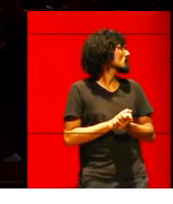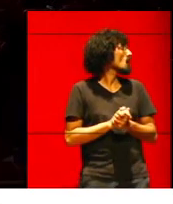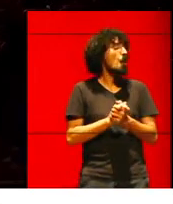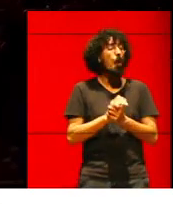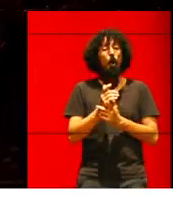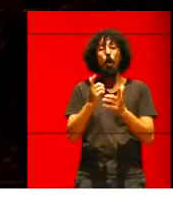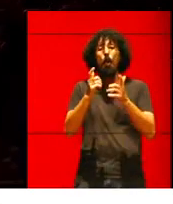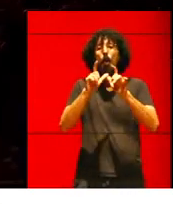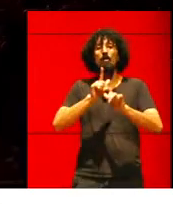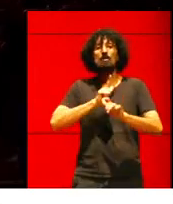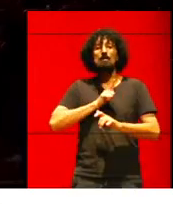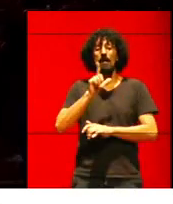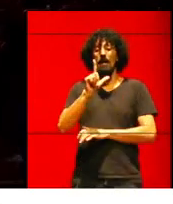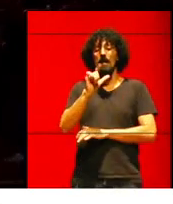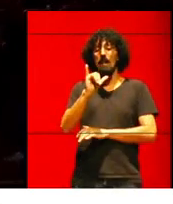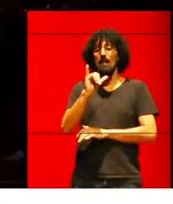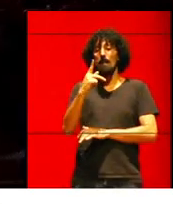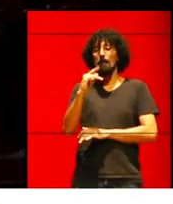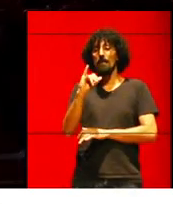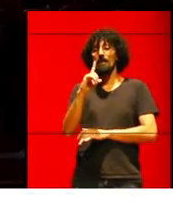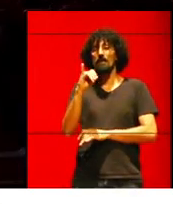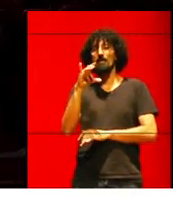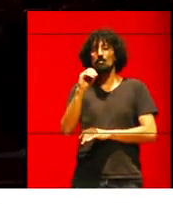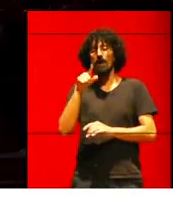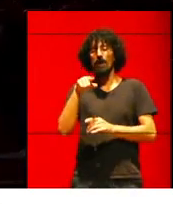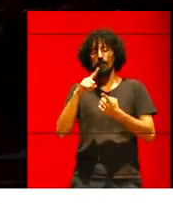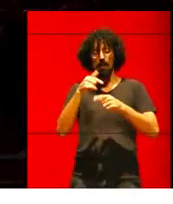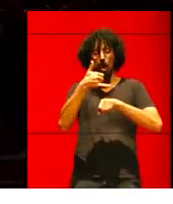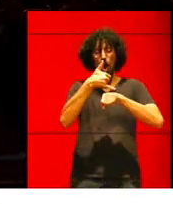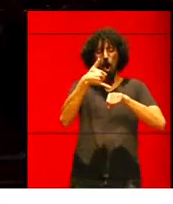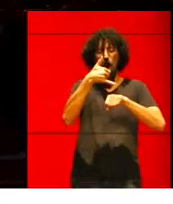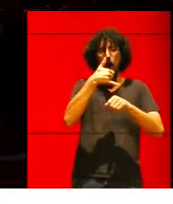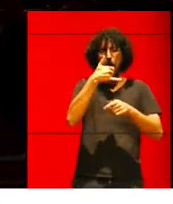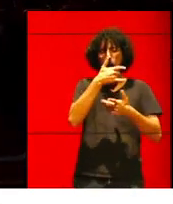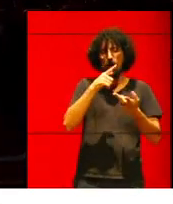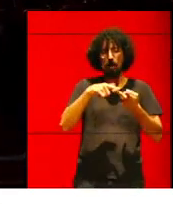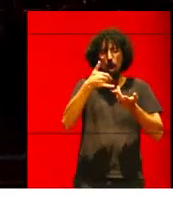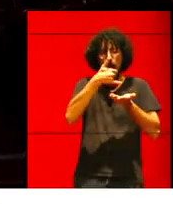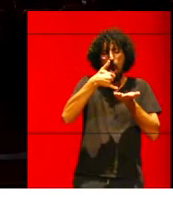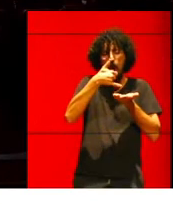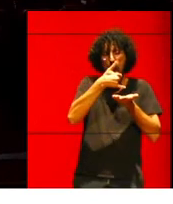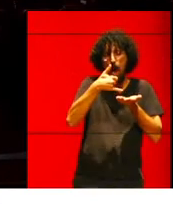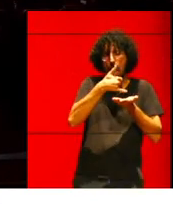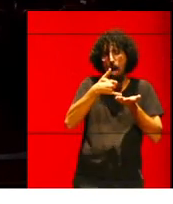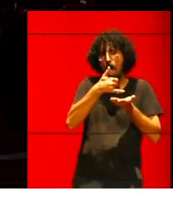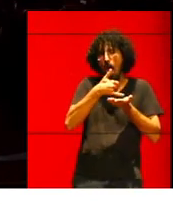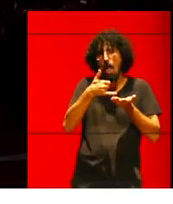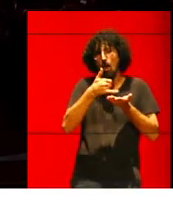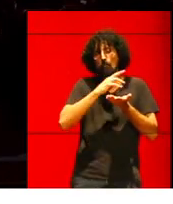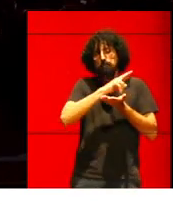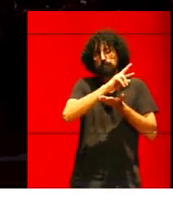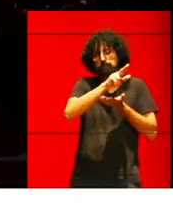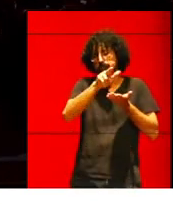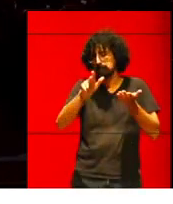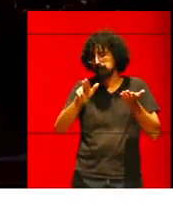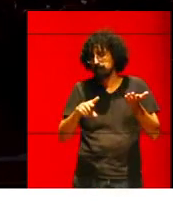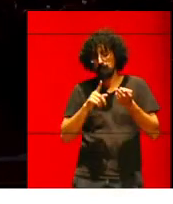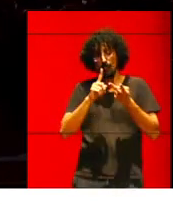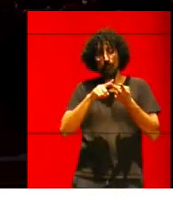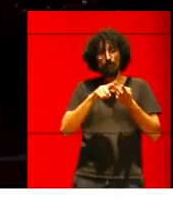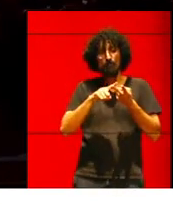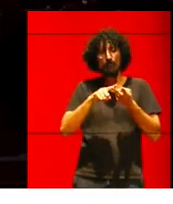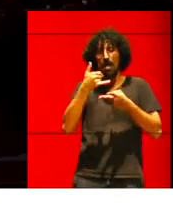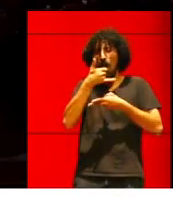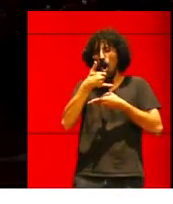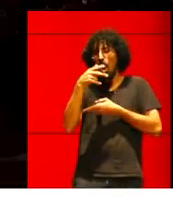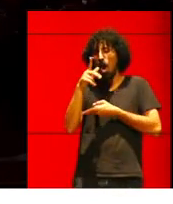lipídios. Mas vocês já viram aí. Óleo, gordura, óleo de origem vegetal, gorduras de origem